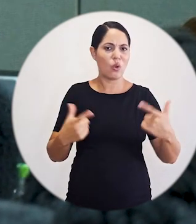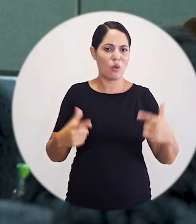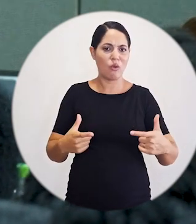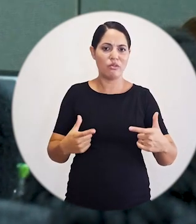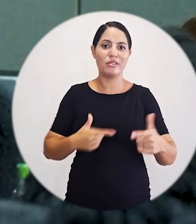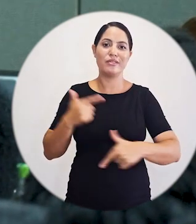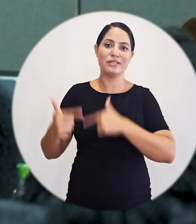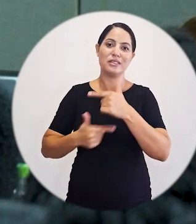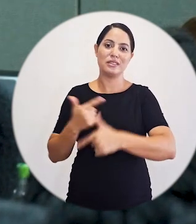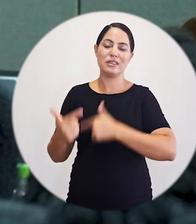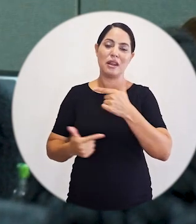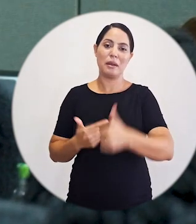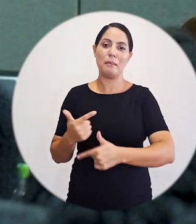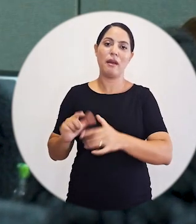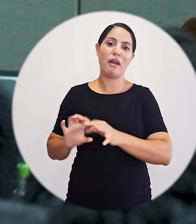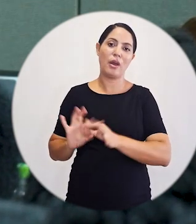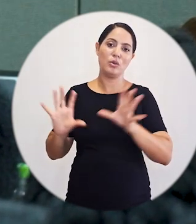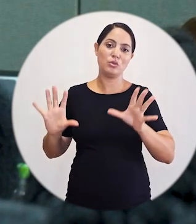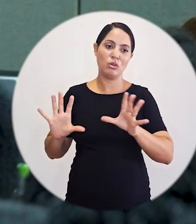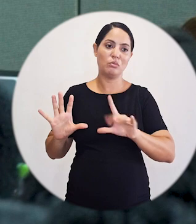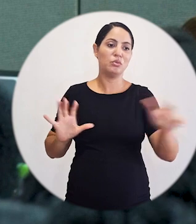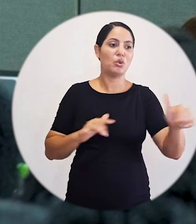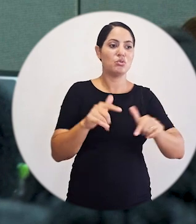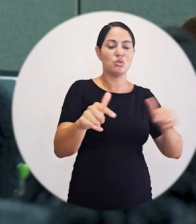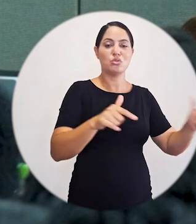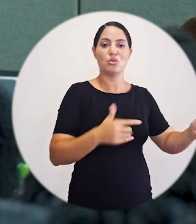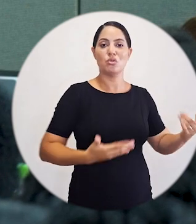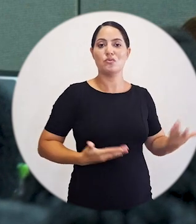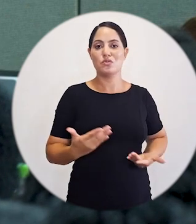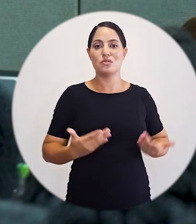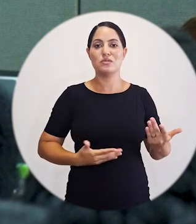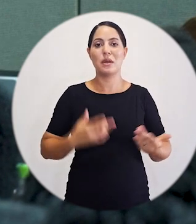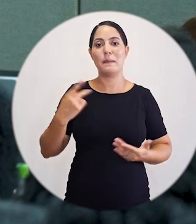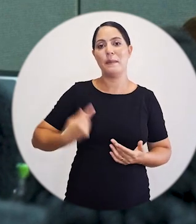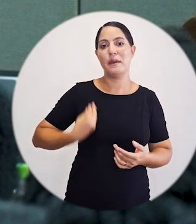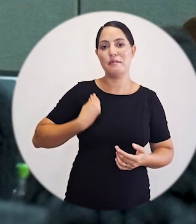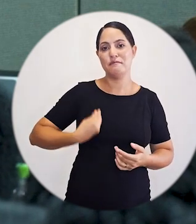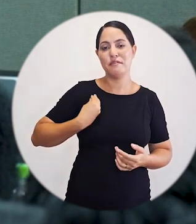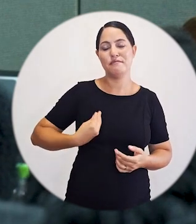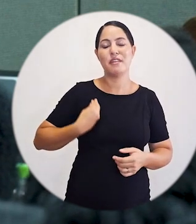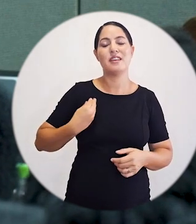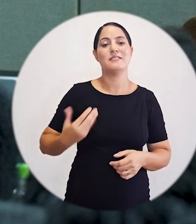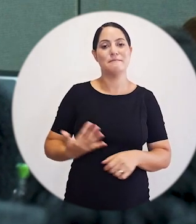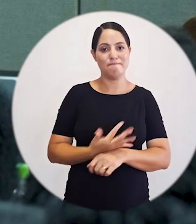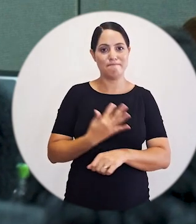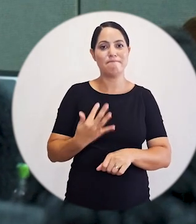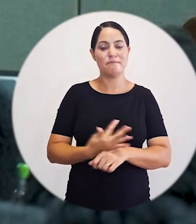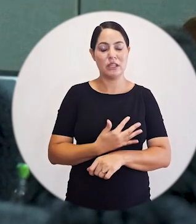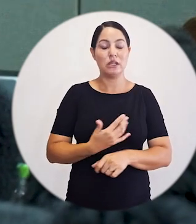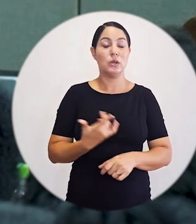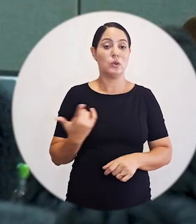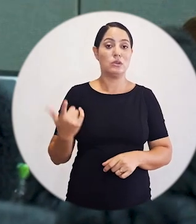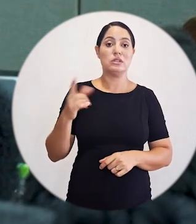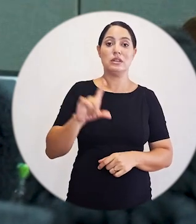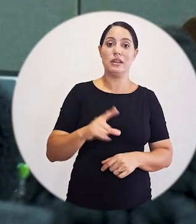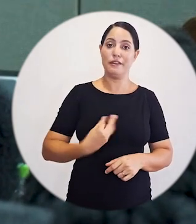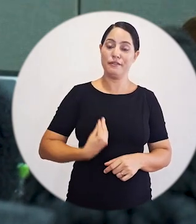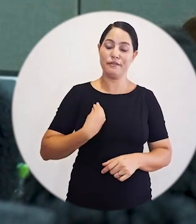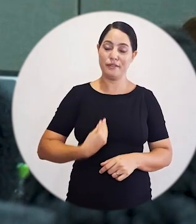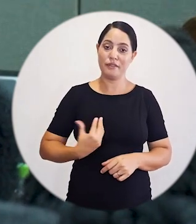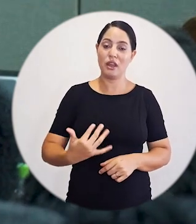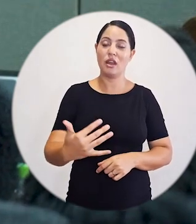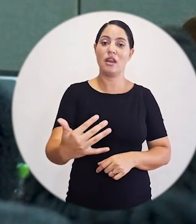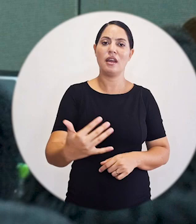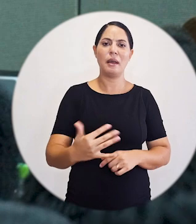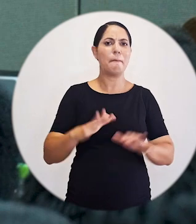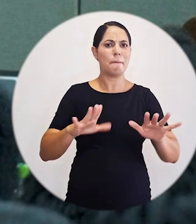negros atuam de forma autônoma e conciliam outras atividades profissionais para garantir a sua sobrevivência. Esses